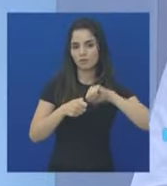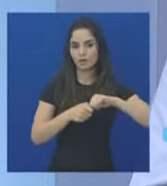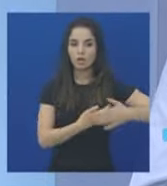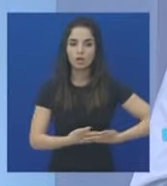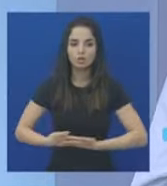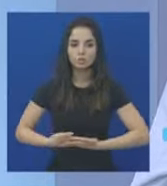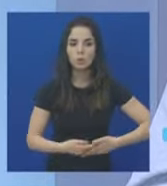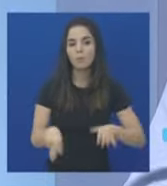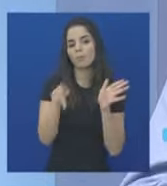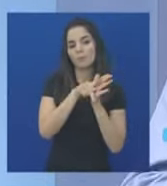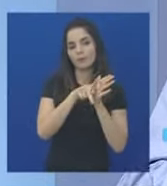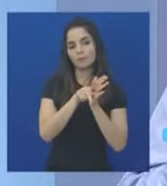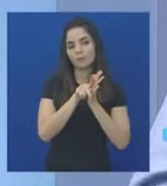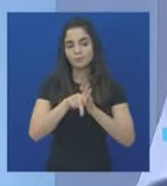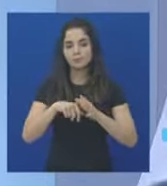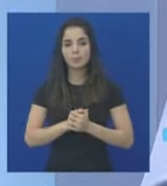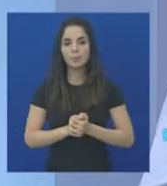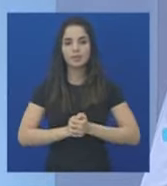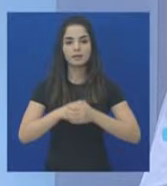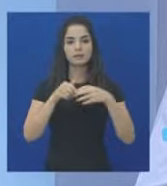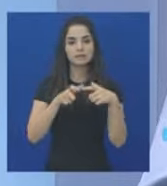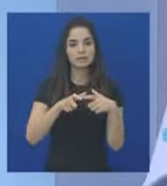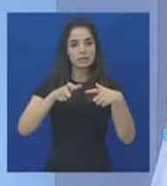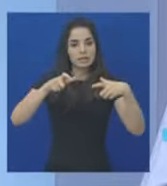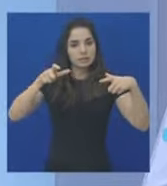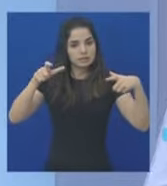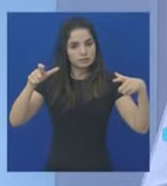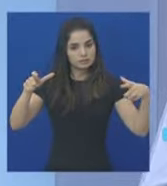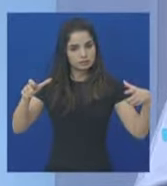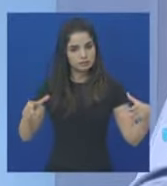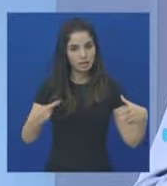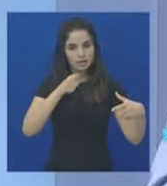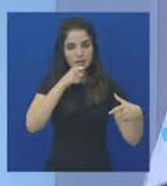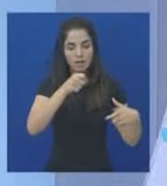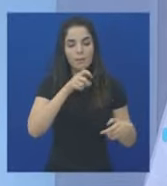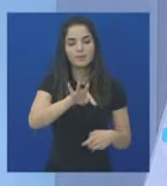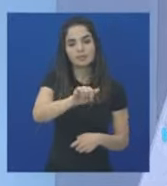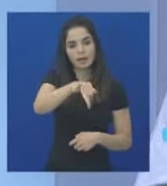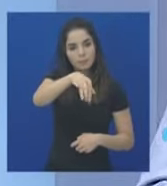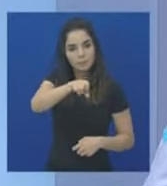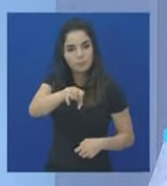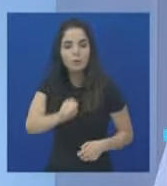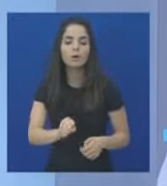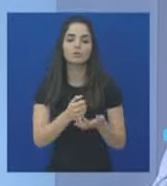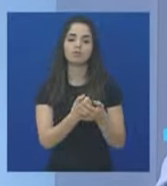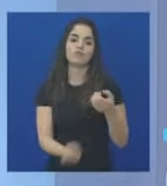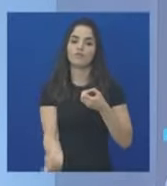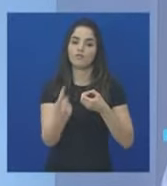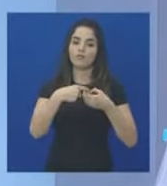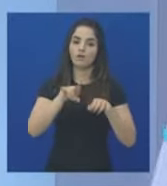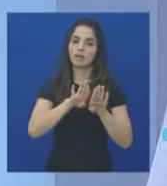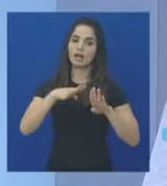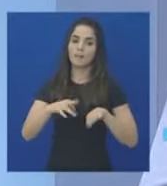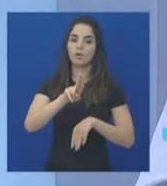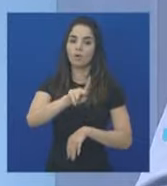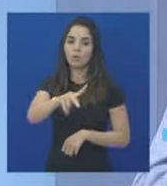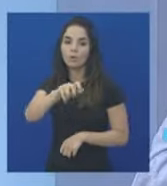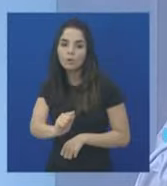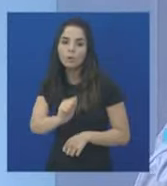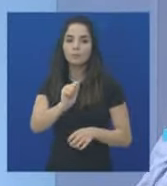de Itamoio, vamos ampliar o atendimento da UPA de Itamoio, vamos reabrir a UPA do Parque Burle,